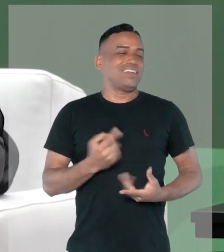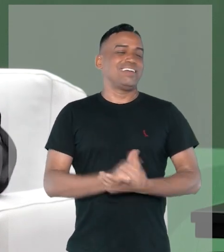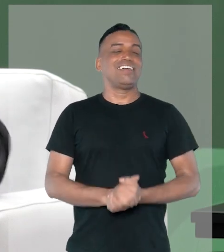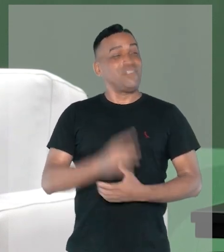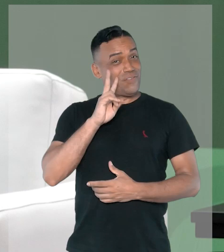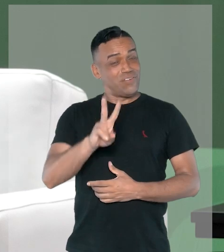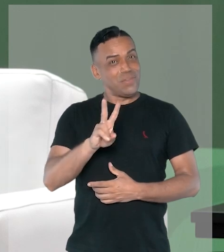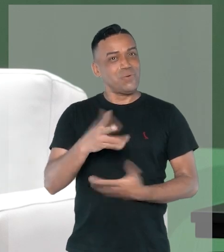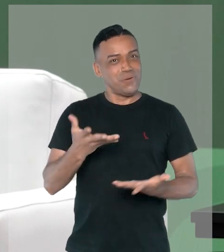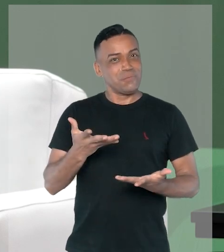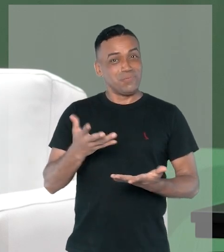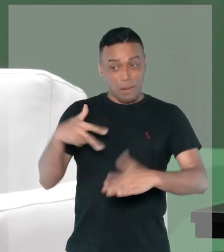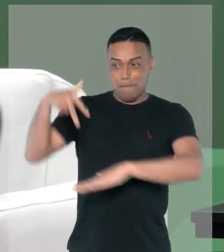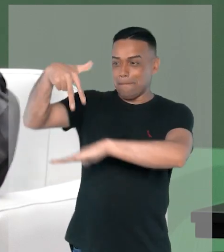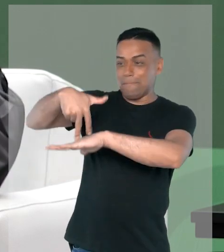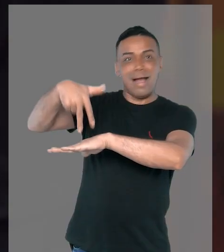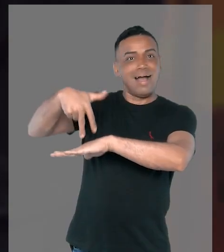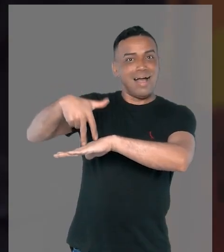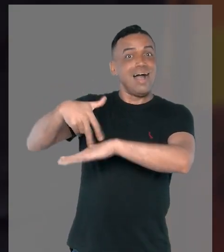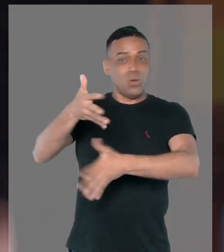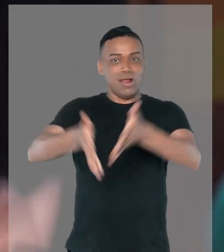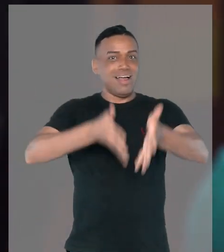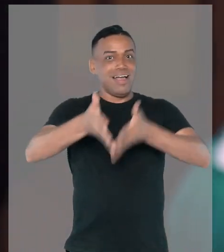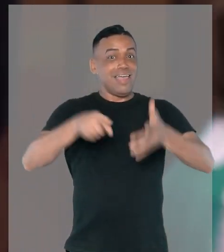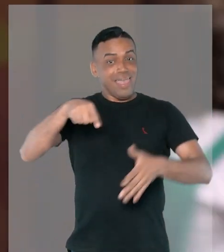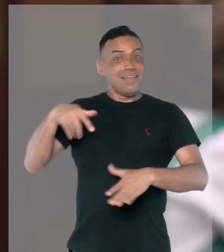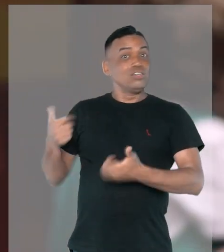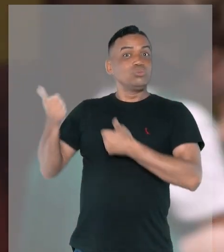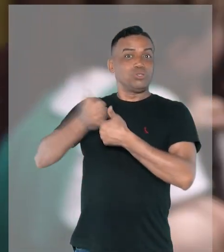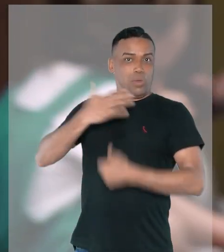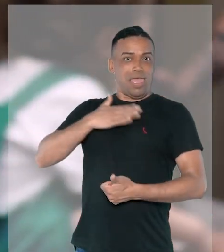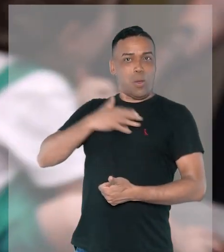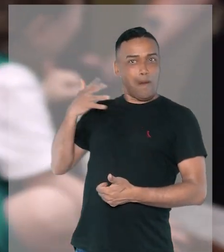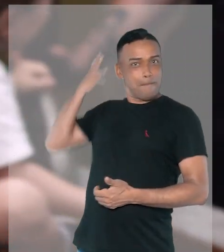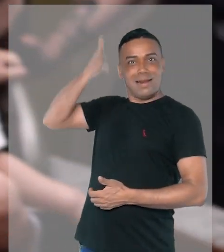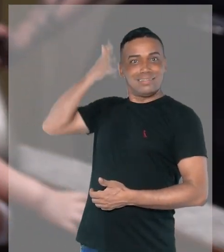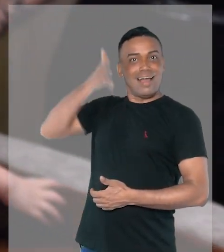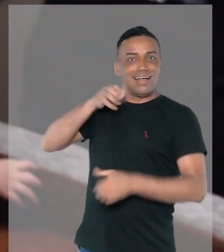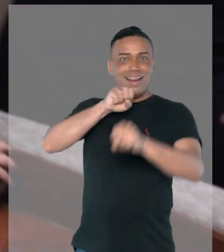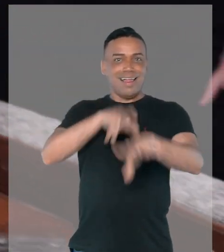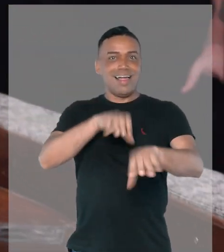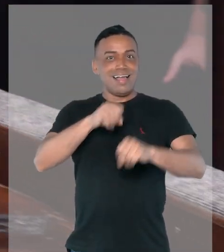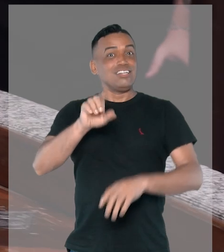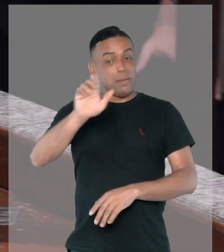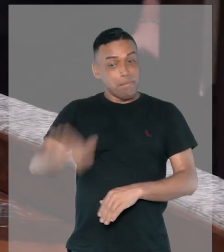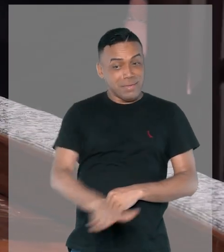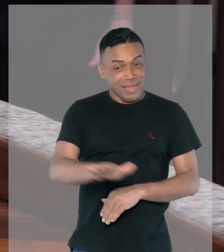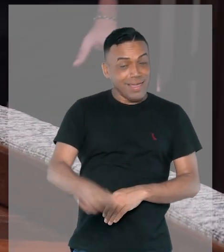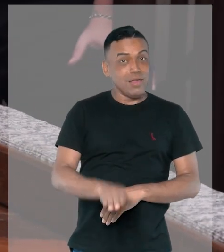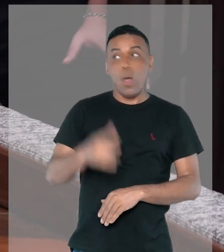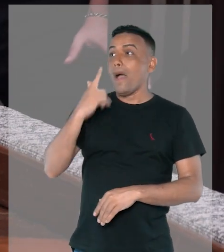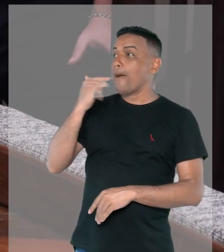Está vendo? Um lugar desse, é no palco, né? É falando, ele é o palestrante, é o educador, que já está lá pequenininho mostrando,